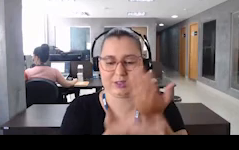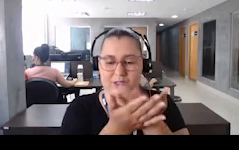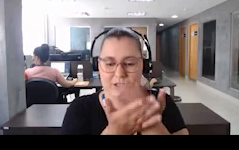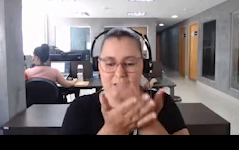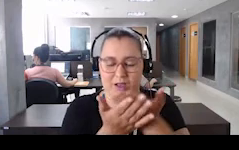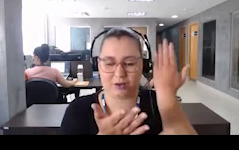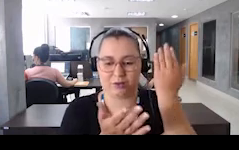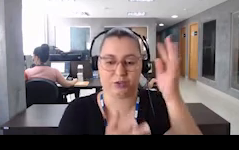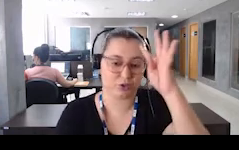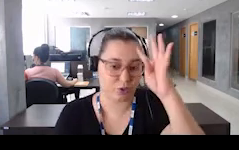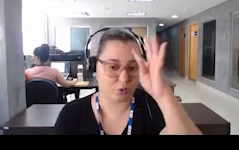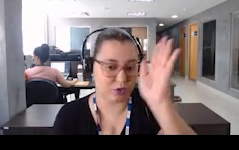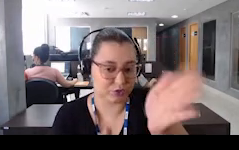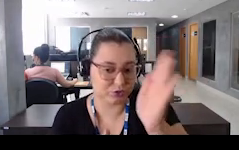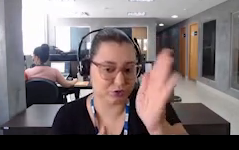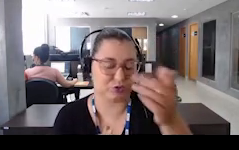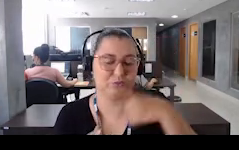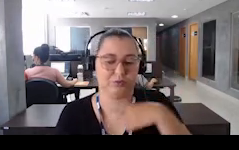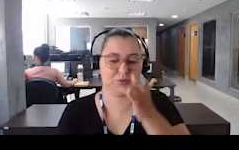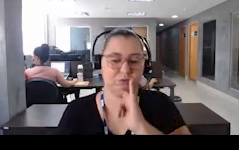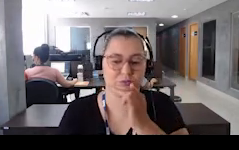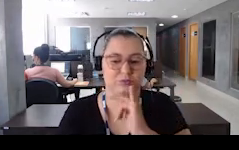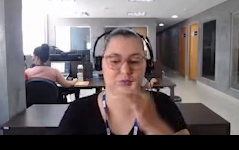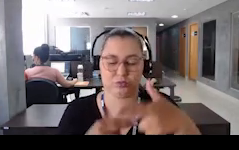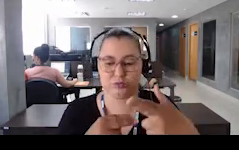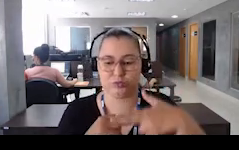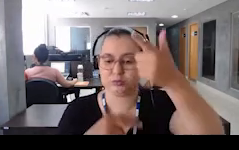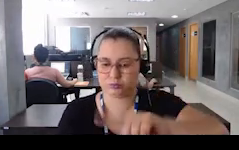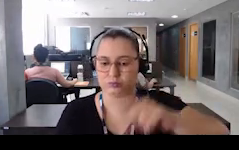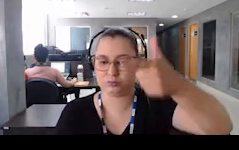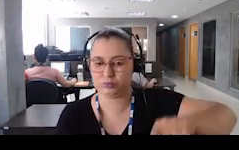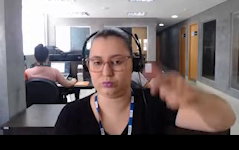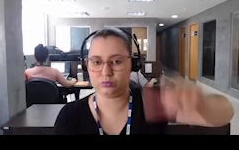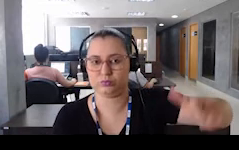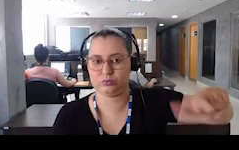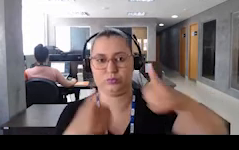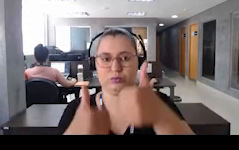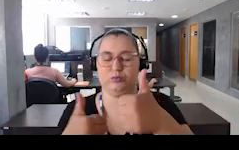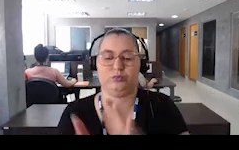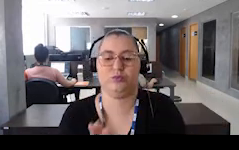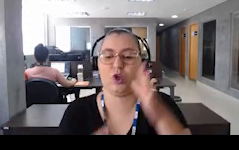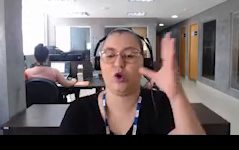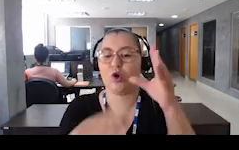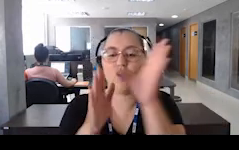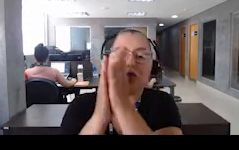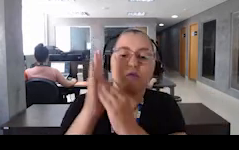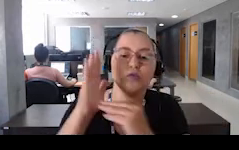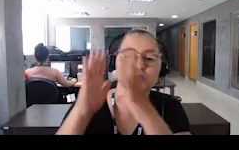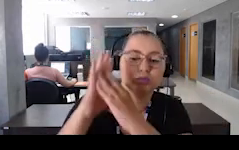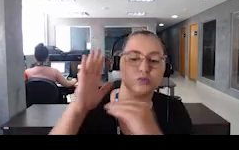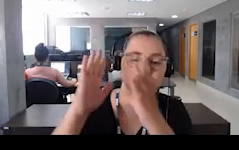última aula, né, de quarta, que a gente já fez um exemplo usando ele. E a gente vai usar novamente, né? Então, vou copiar ele